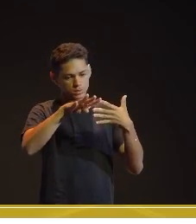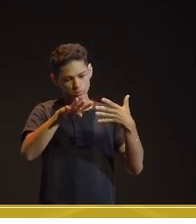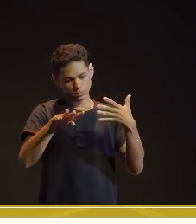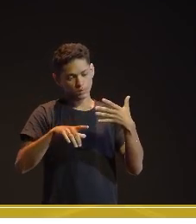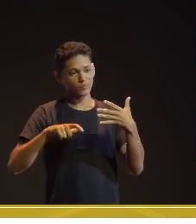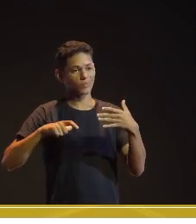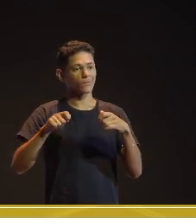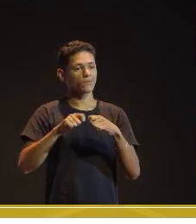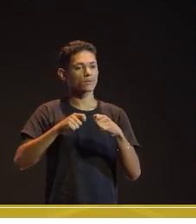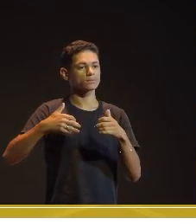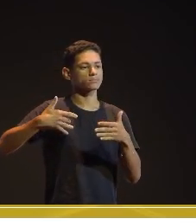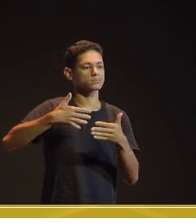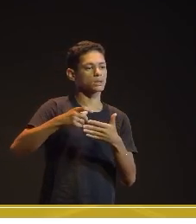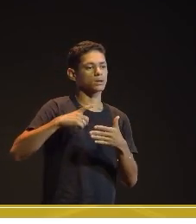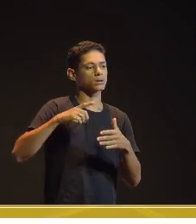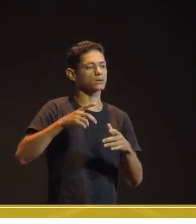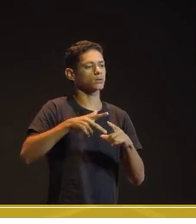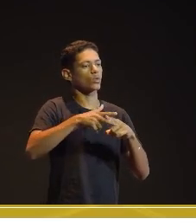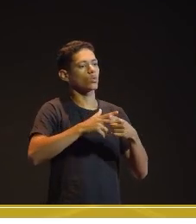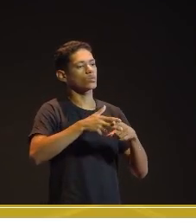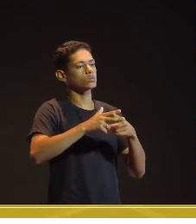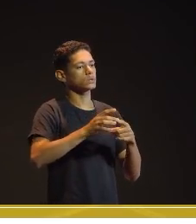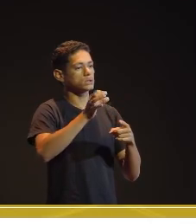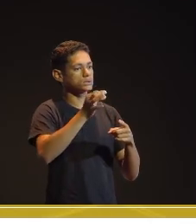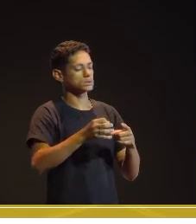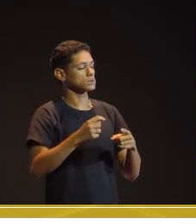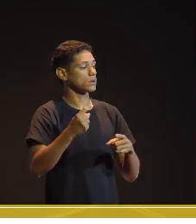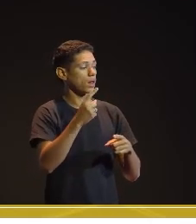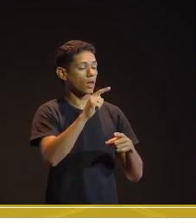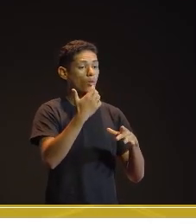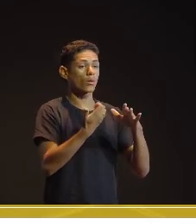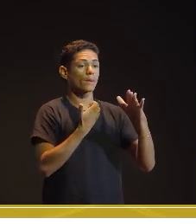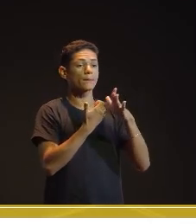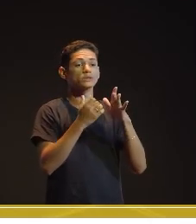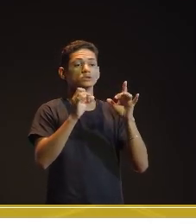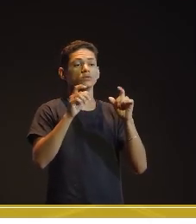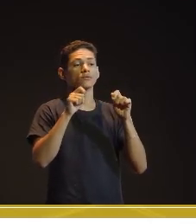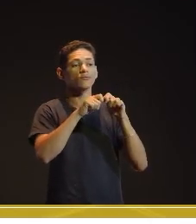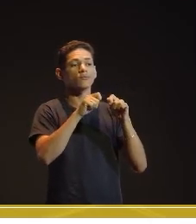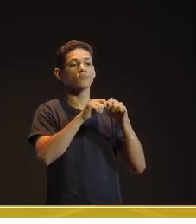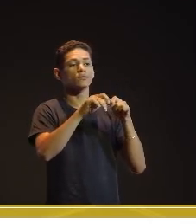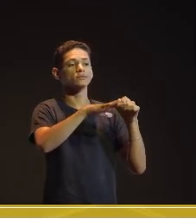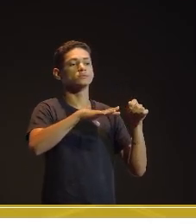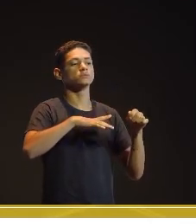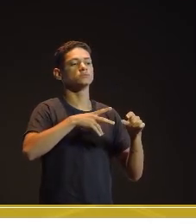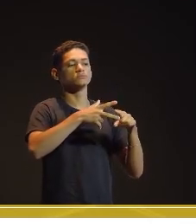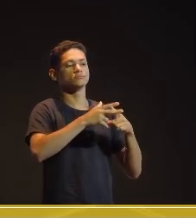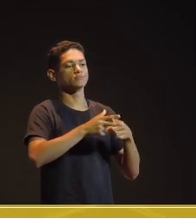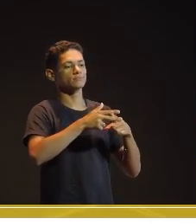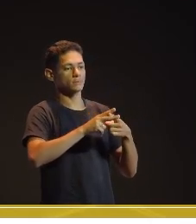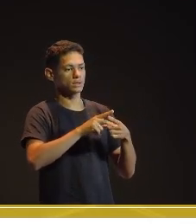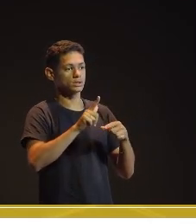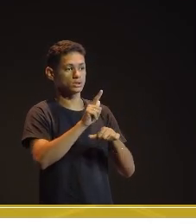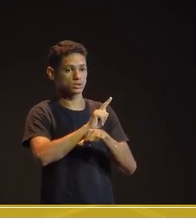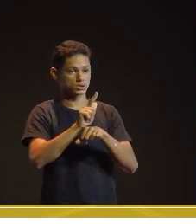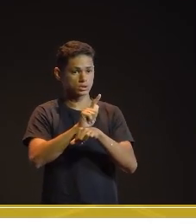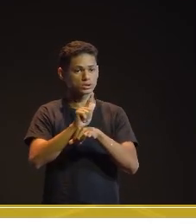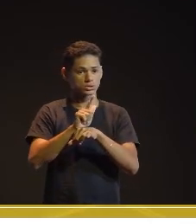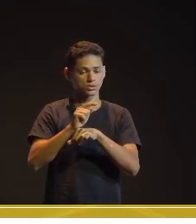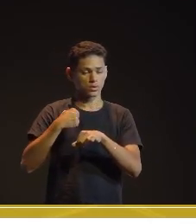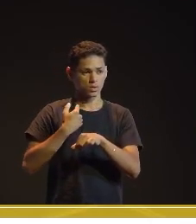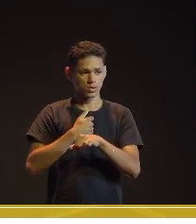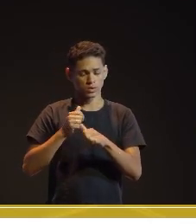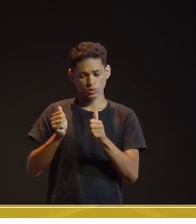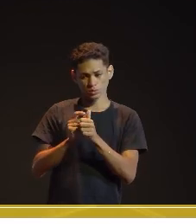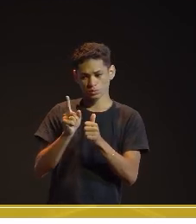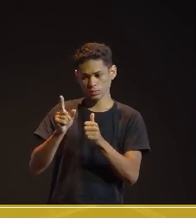foi demandado para fazer operação e manutenção e nasceu a Evo Service, que é uma empresa que só faz manutenção e gestão de ativos. Então, a gente